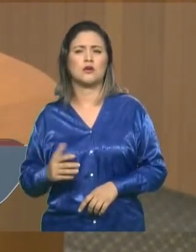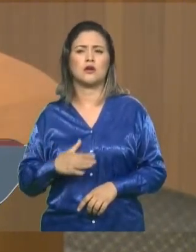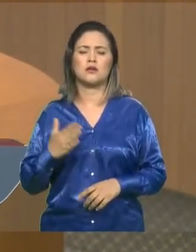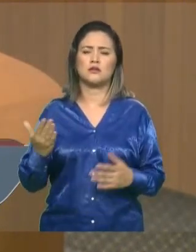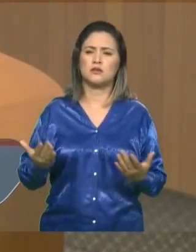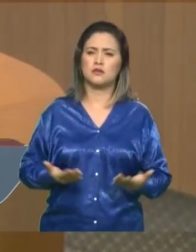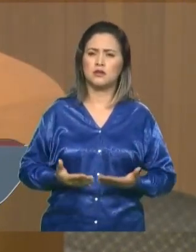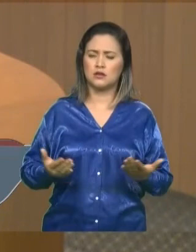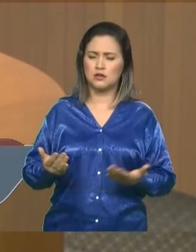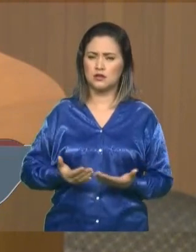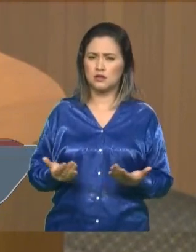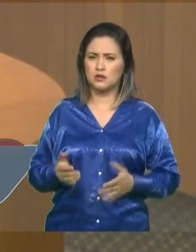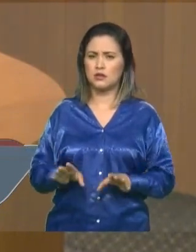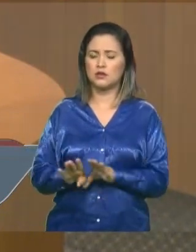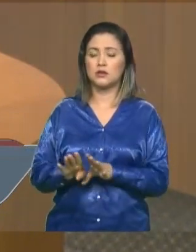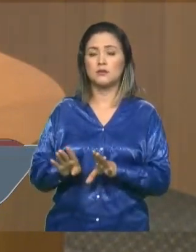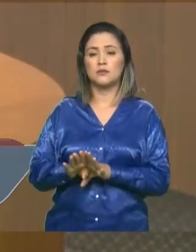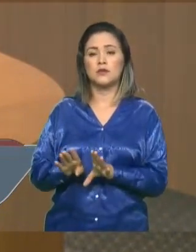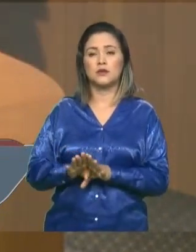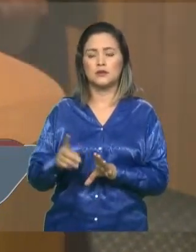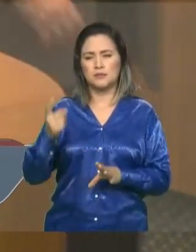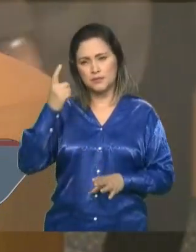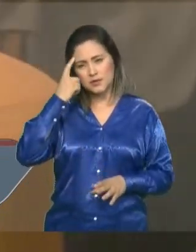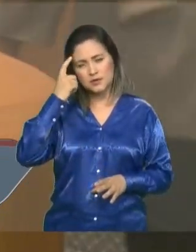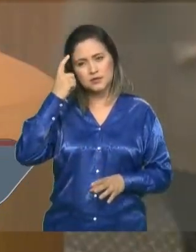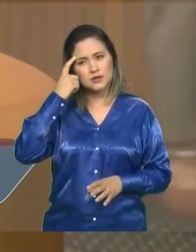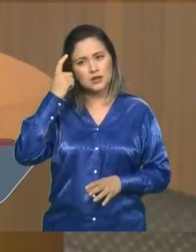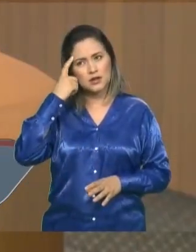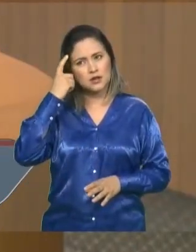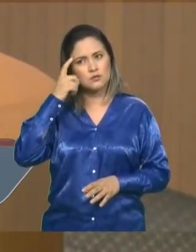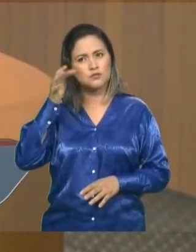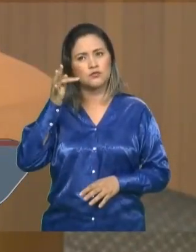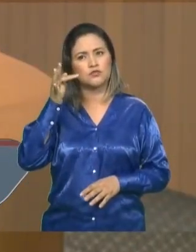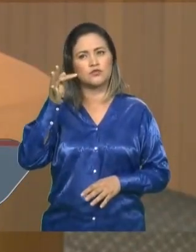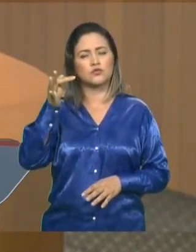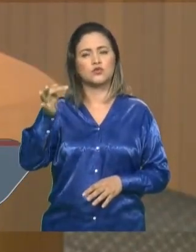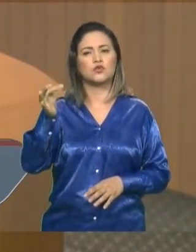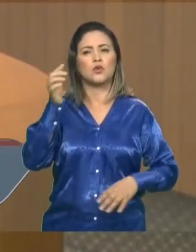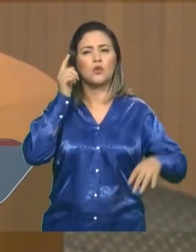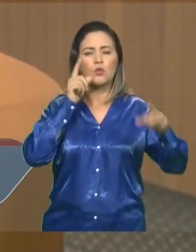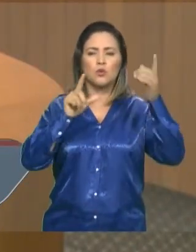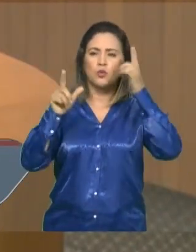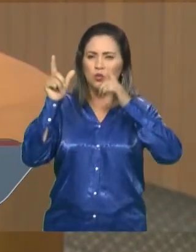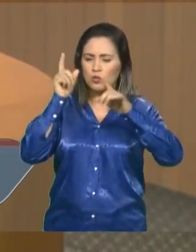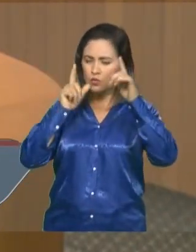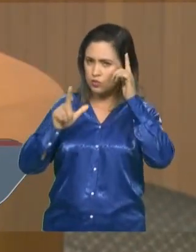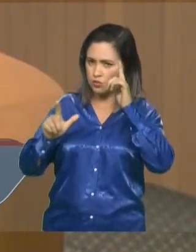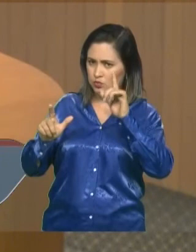e ao mesmo tempo uma reflexão dos próximos desafios de termos um partido cada